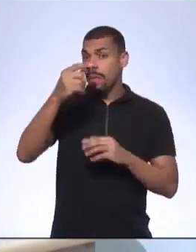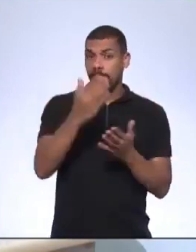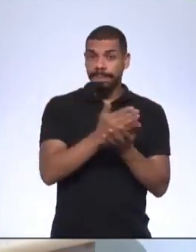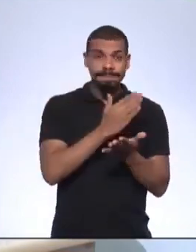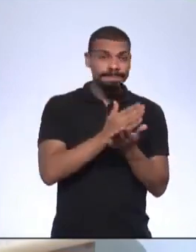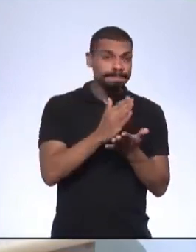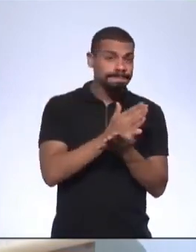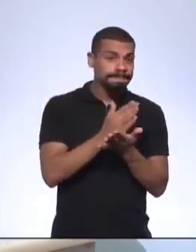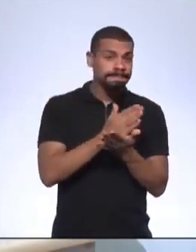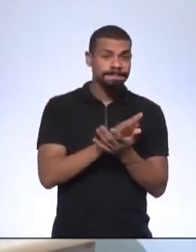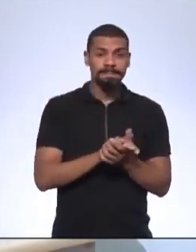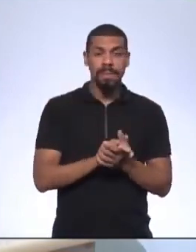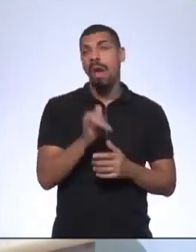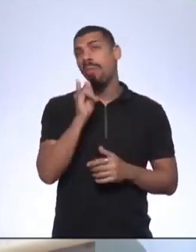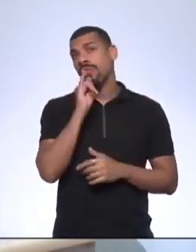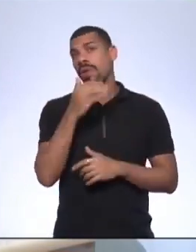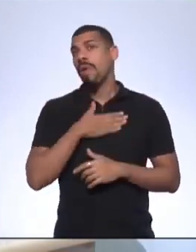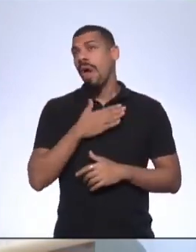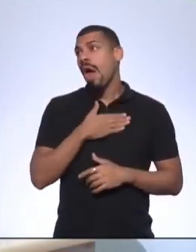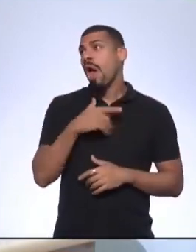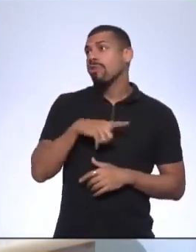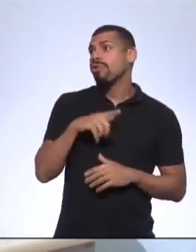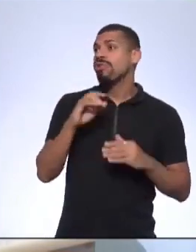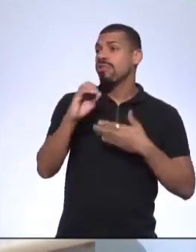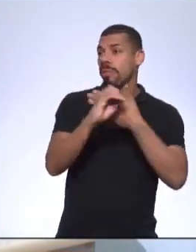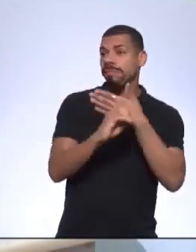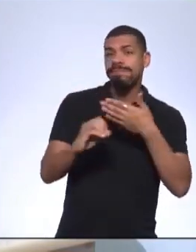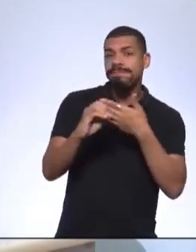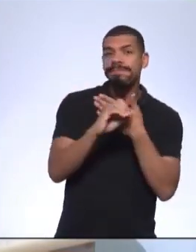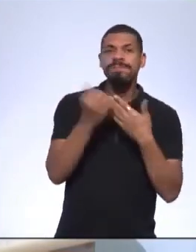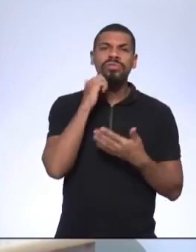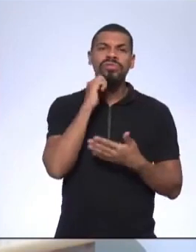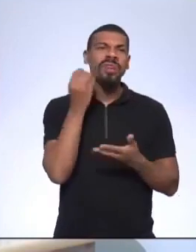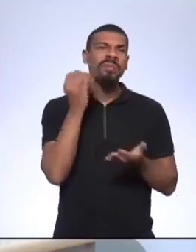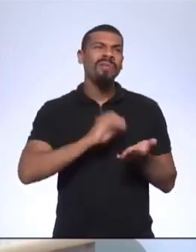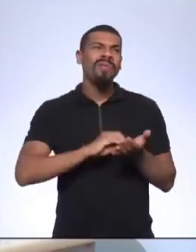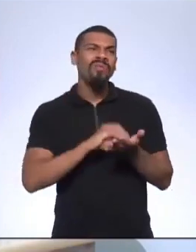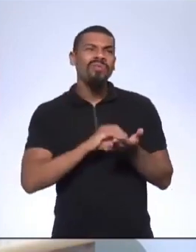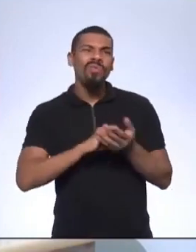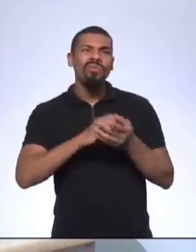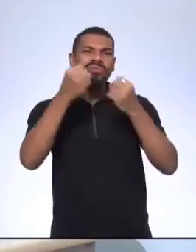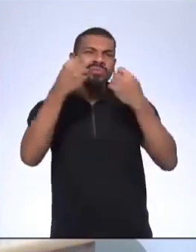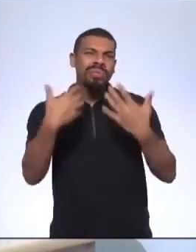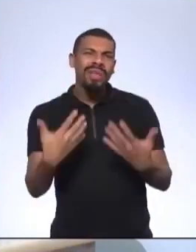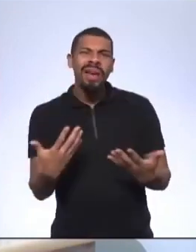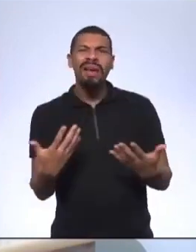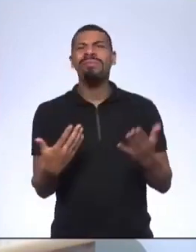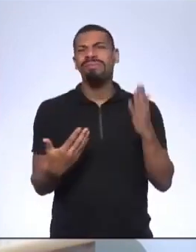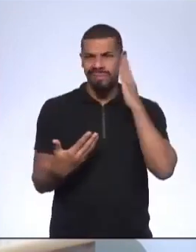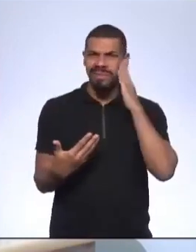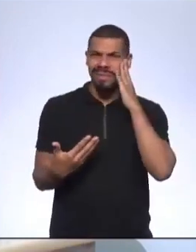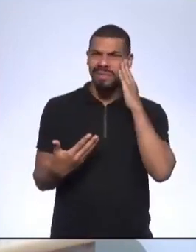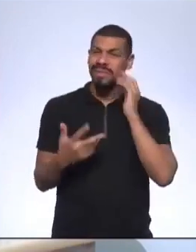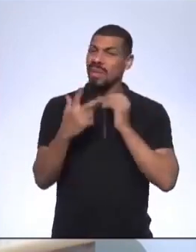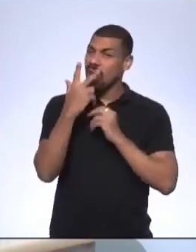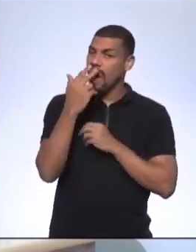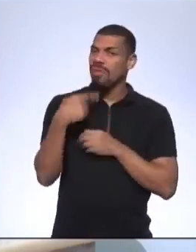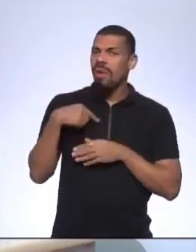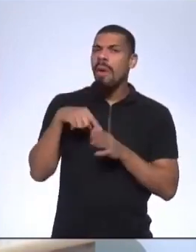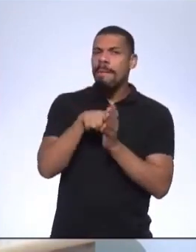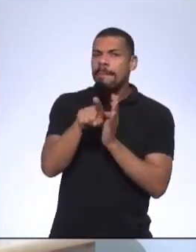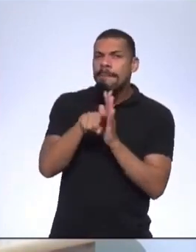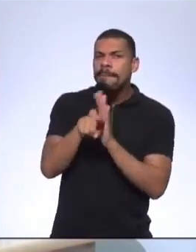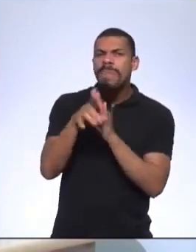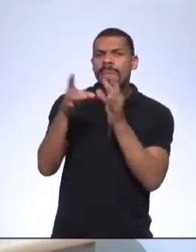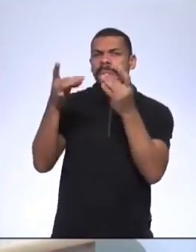seu professor também. Eu tive uma aula pelo Centro de Mídias e não ficou bem claro tal ponto eu queria me aprofundar um